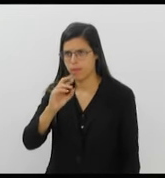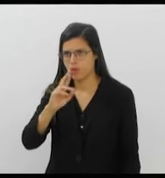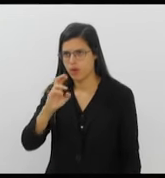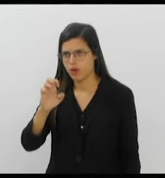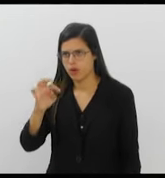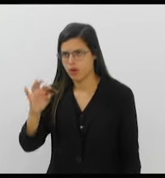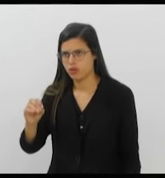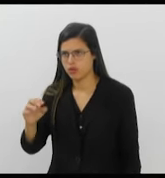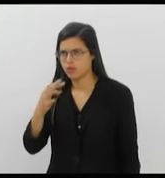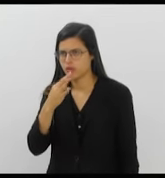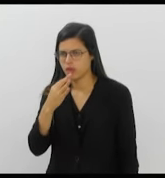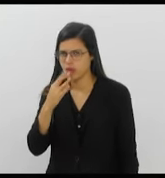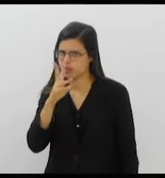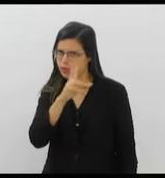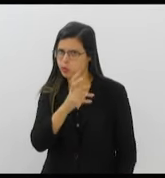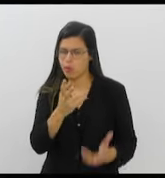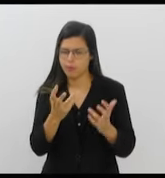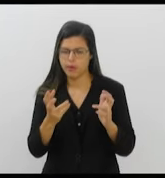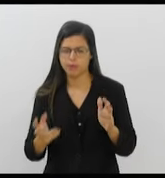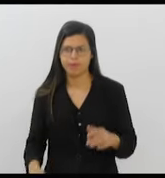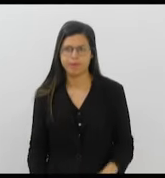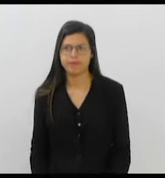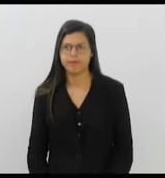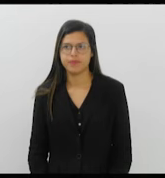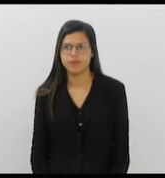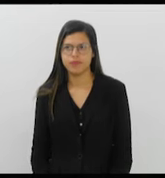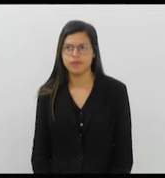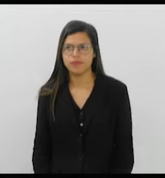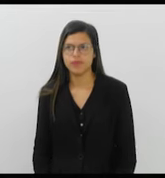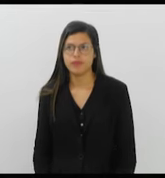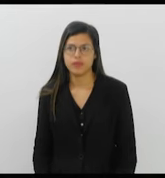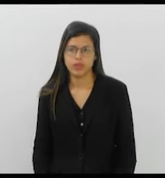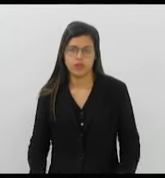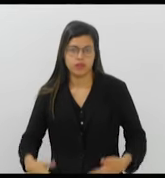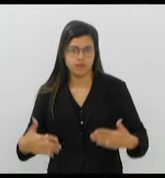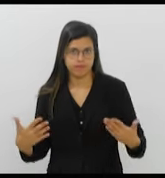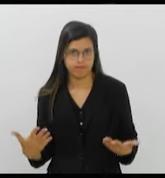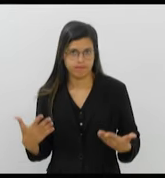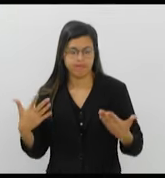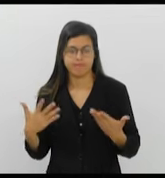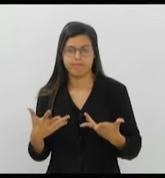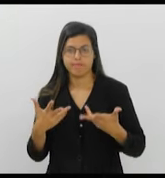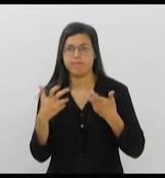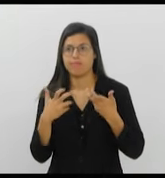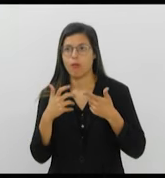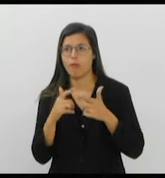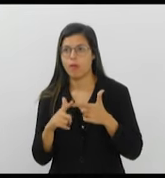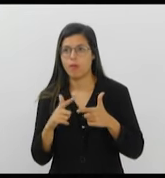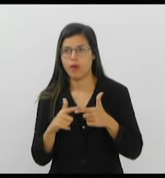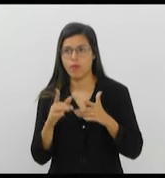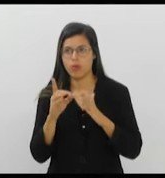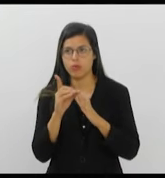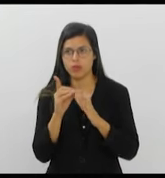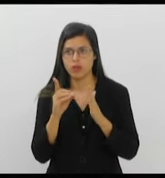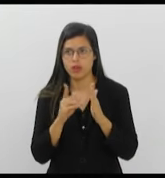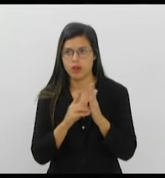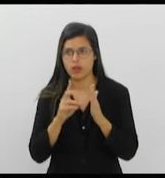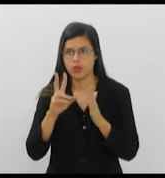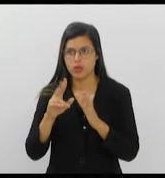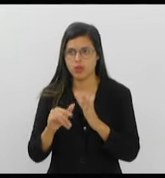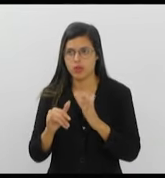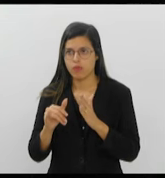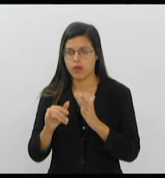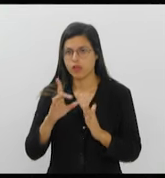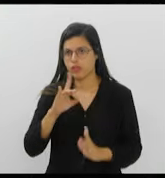dito isso, olha o enrosco que nós ficamos. O decreto dele vai vigorar em 1º